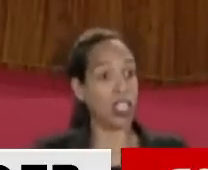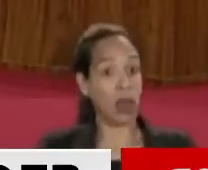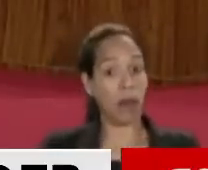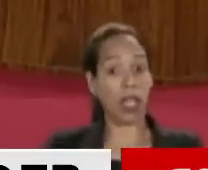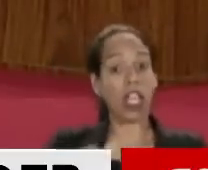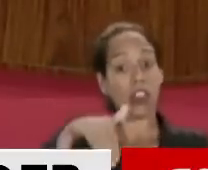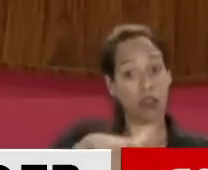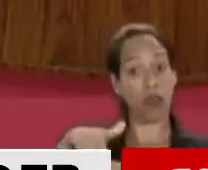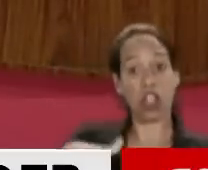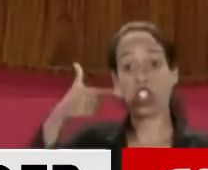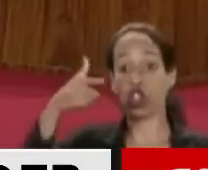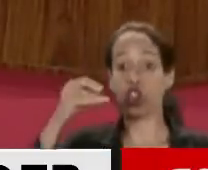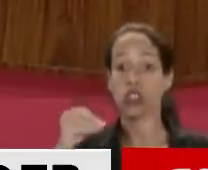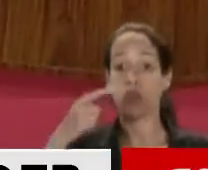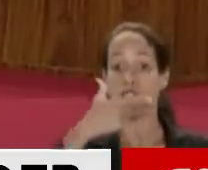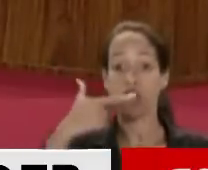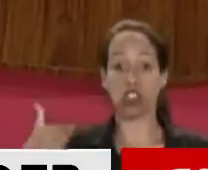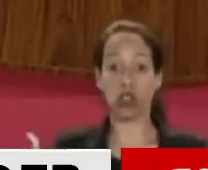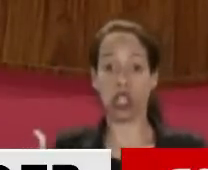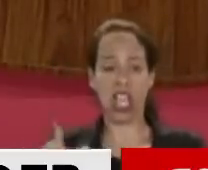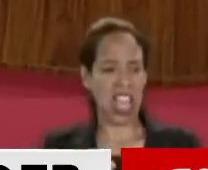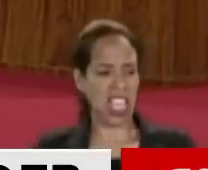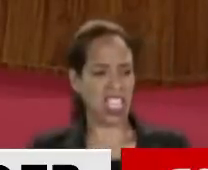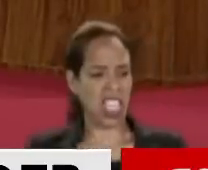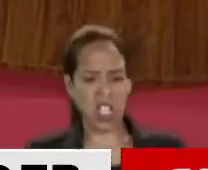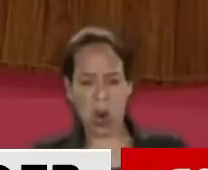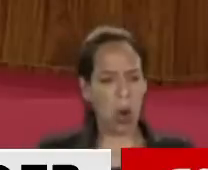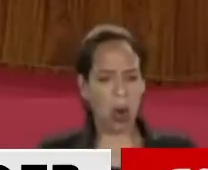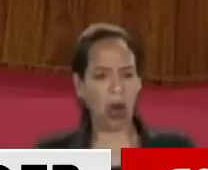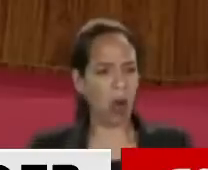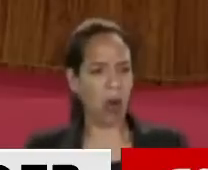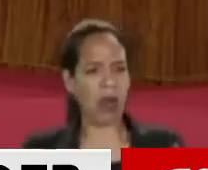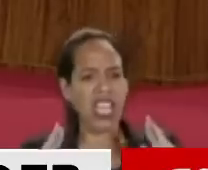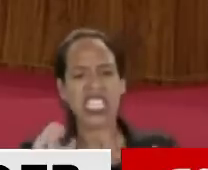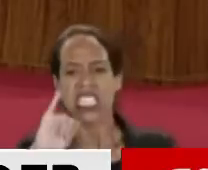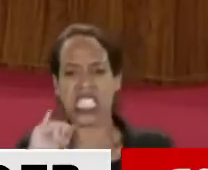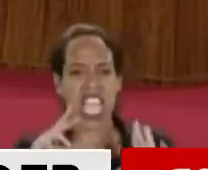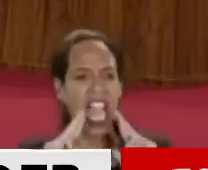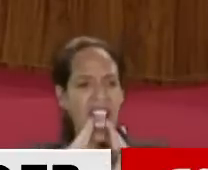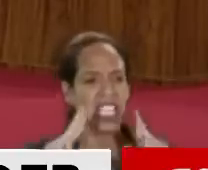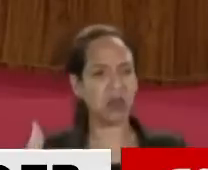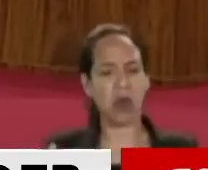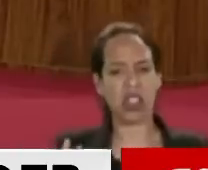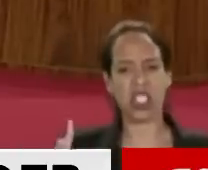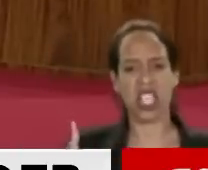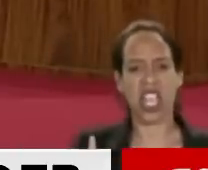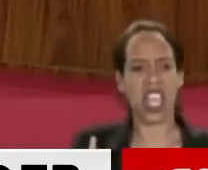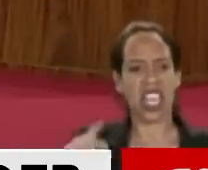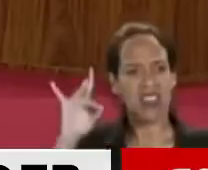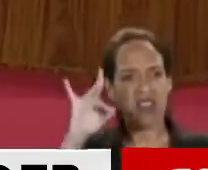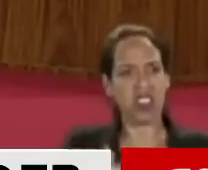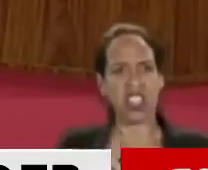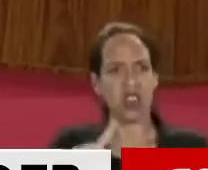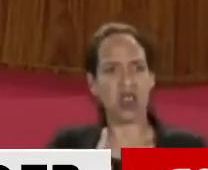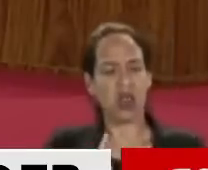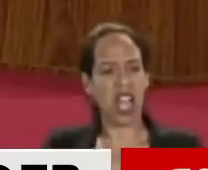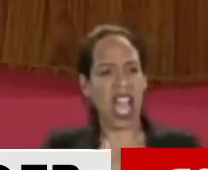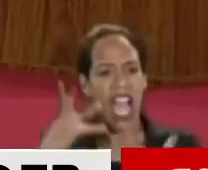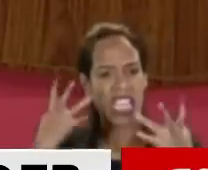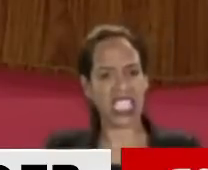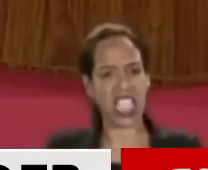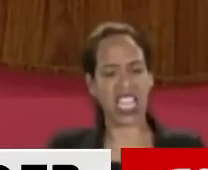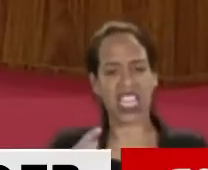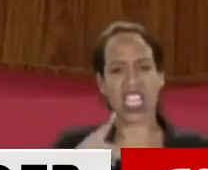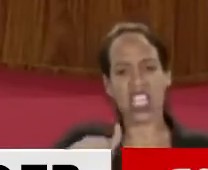2022, com antevisão de conduta golpista. Se o resultado não fosse íntegro, não se cumpriria as decisões.